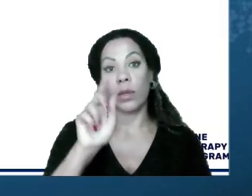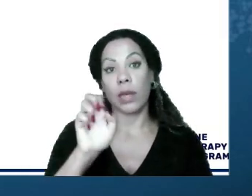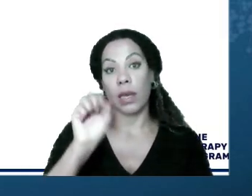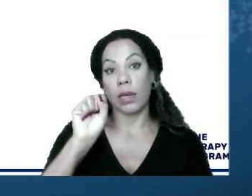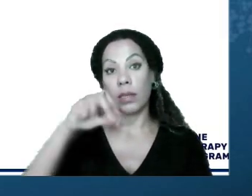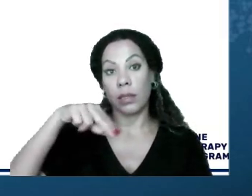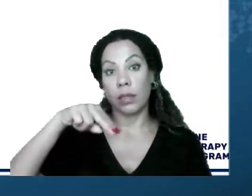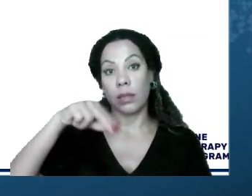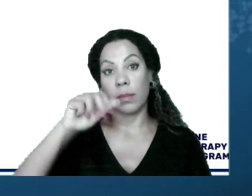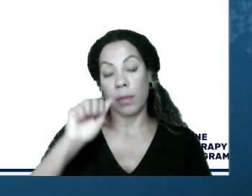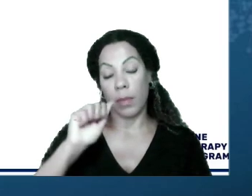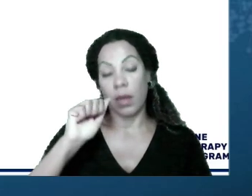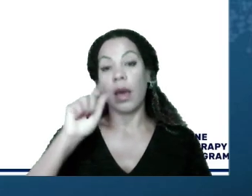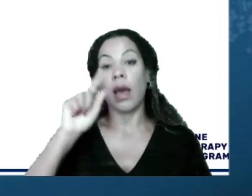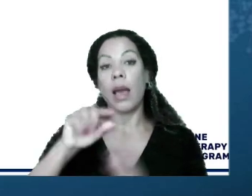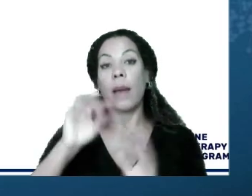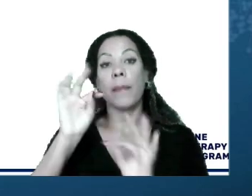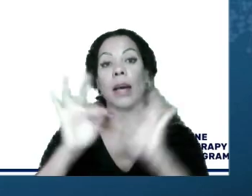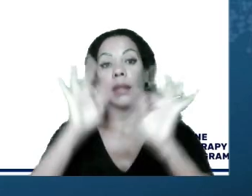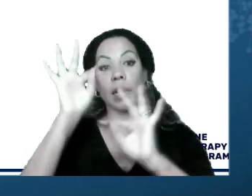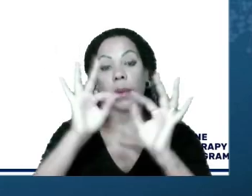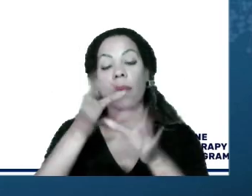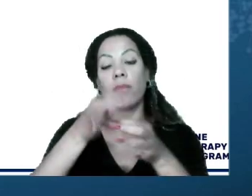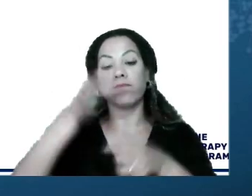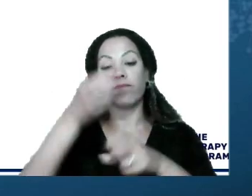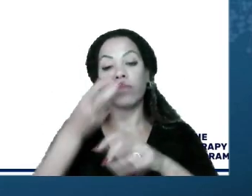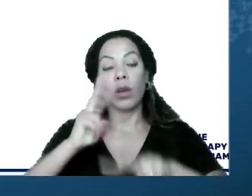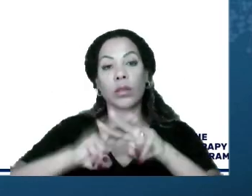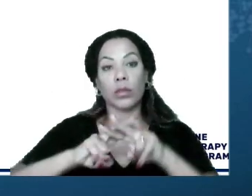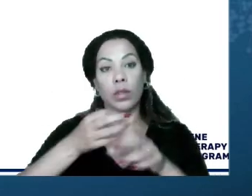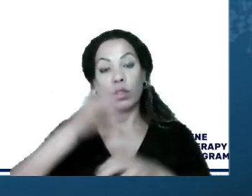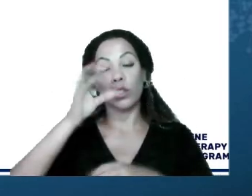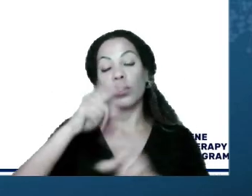muscular espinhal tipo 1, e é